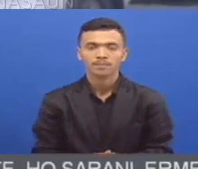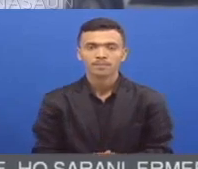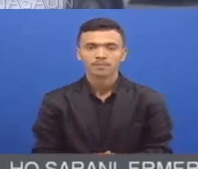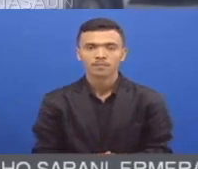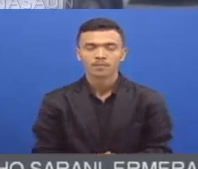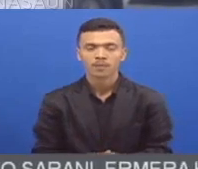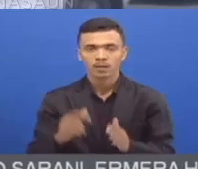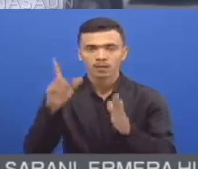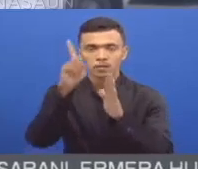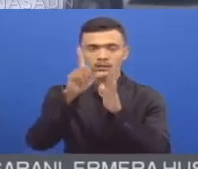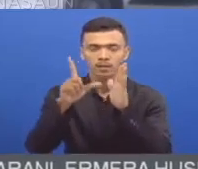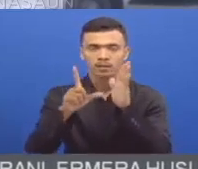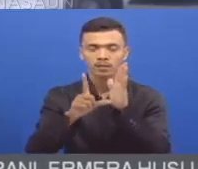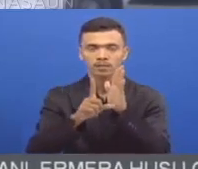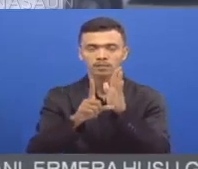na lei, né?